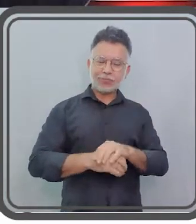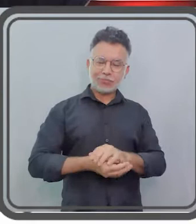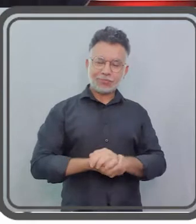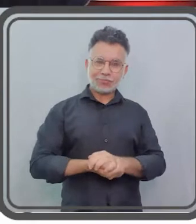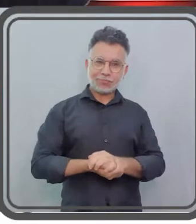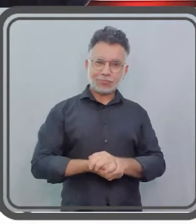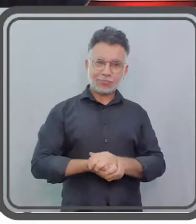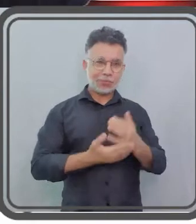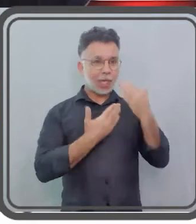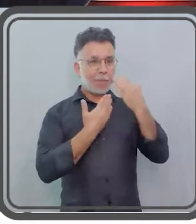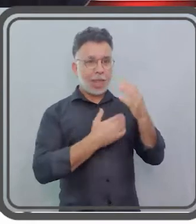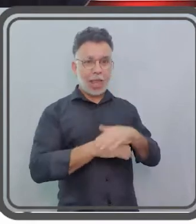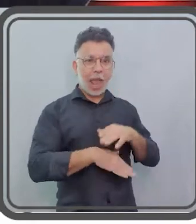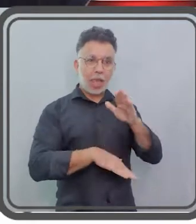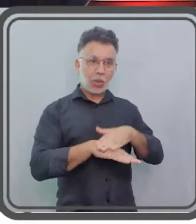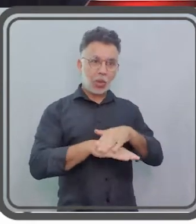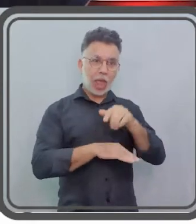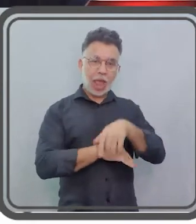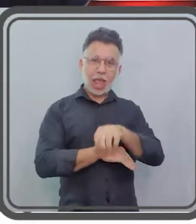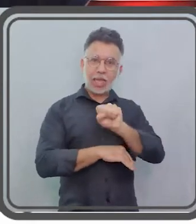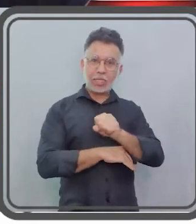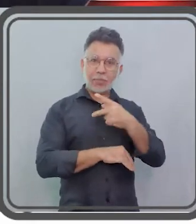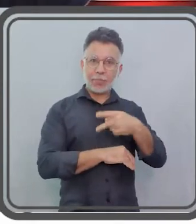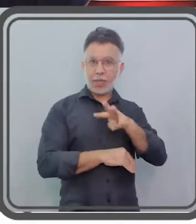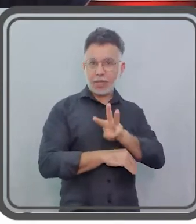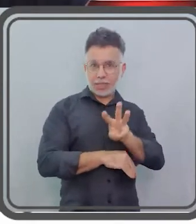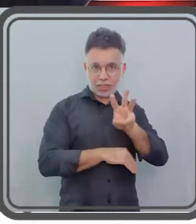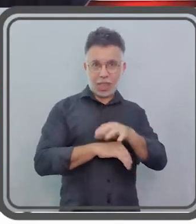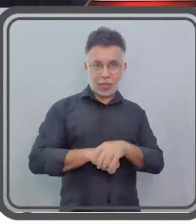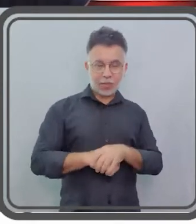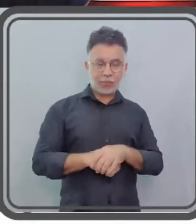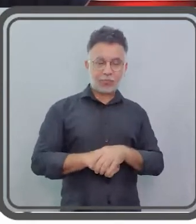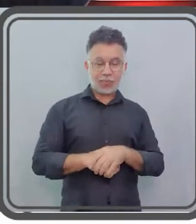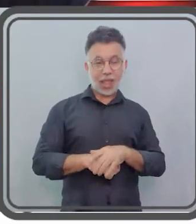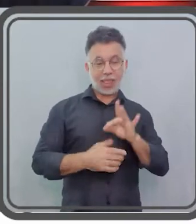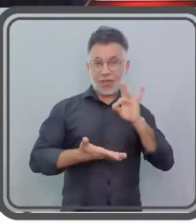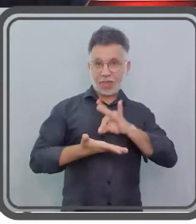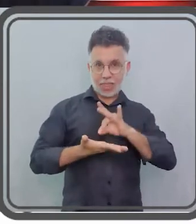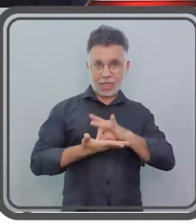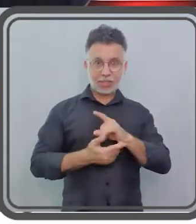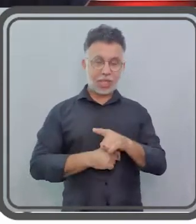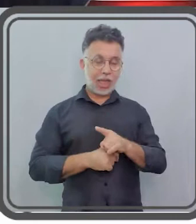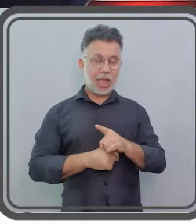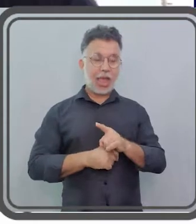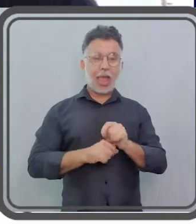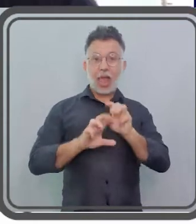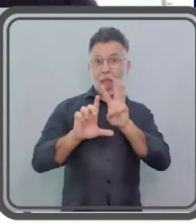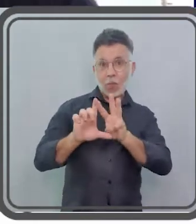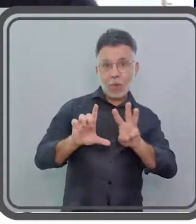O HSPW, Health and Safe Place to Work, na verdade,